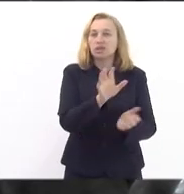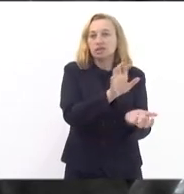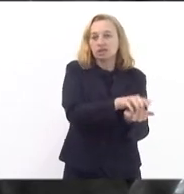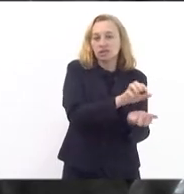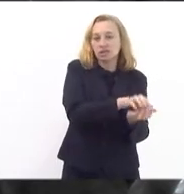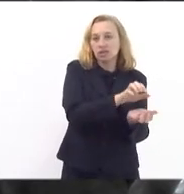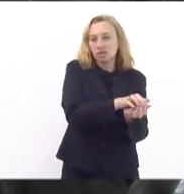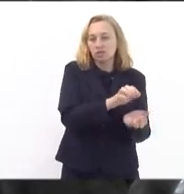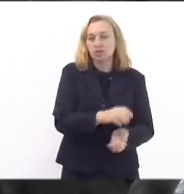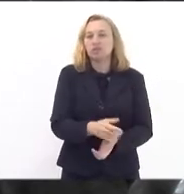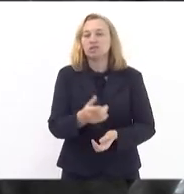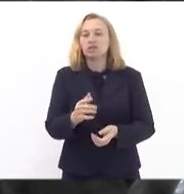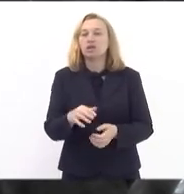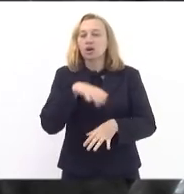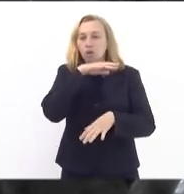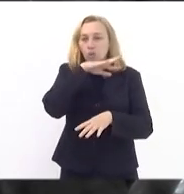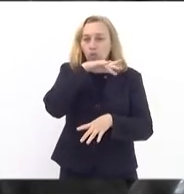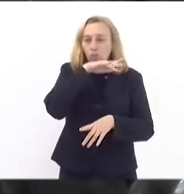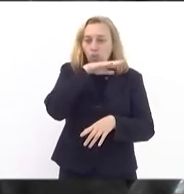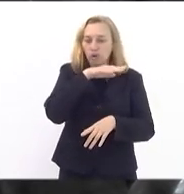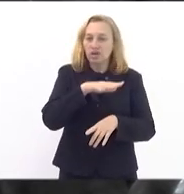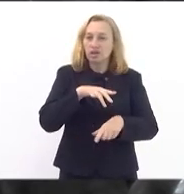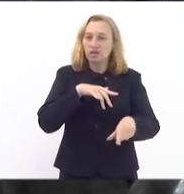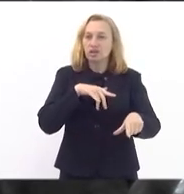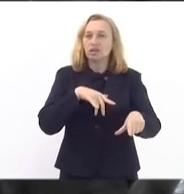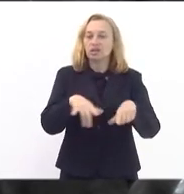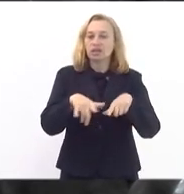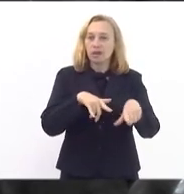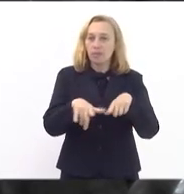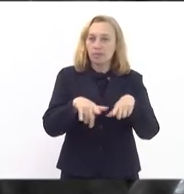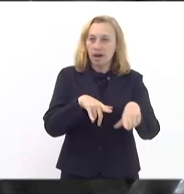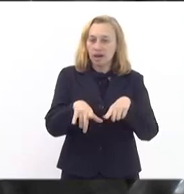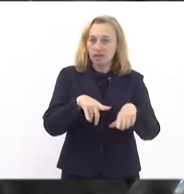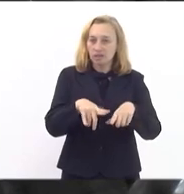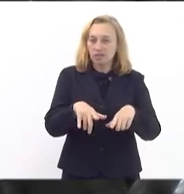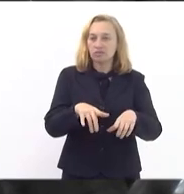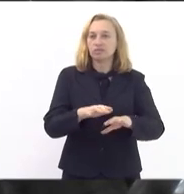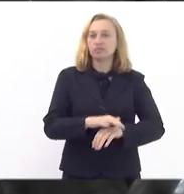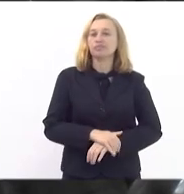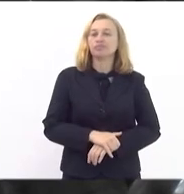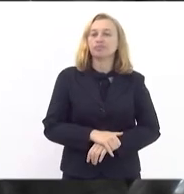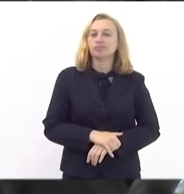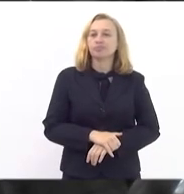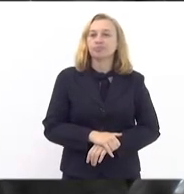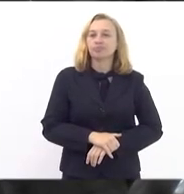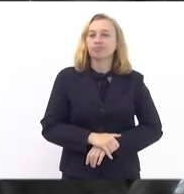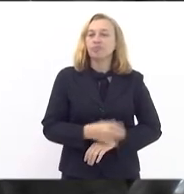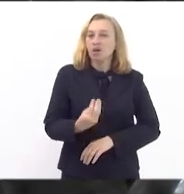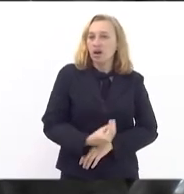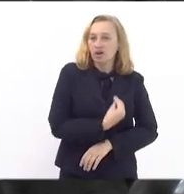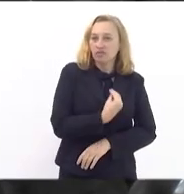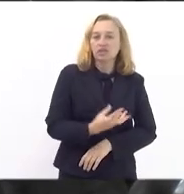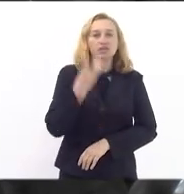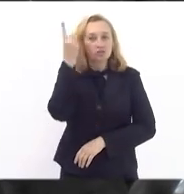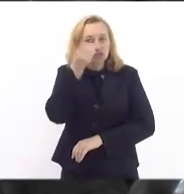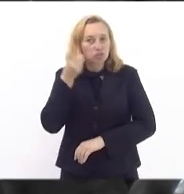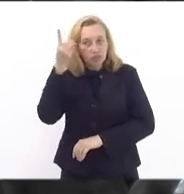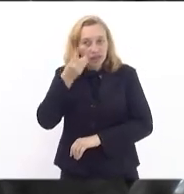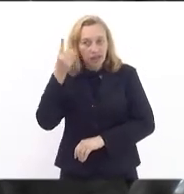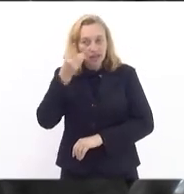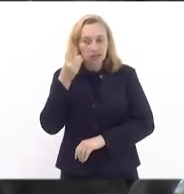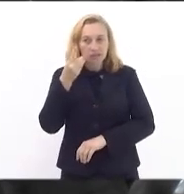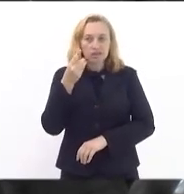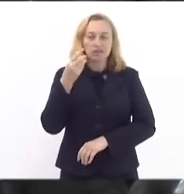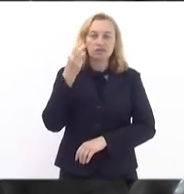má prestação do serviço de transporte fluvial do Estado do Rio de Janeiro SuperVia contando com a presença senhores deputados